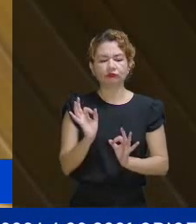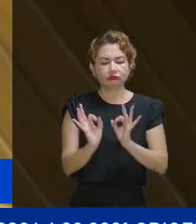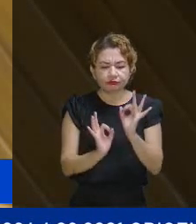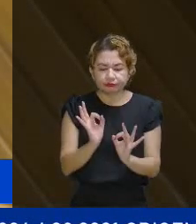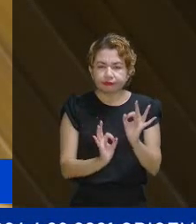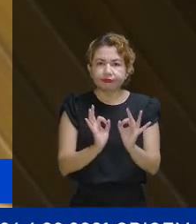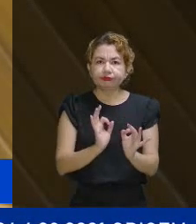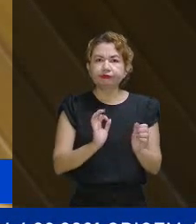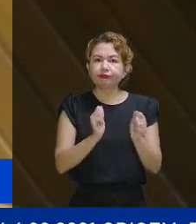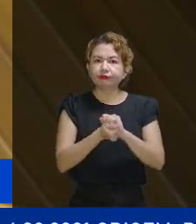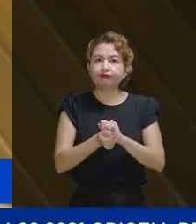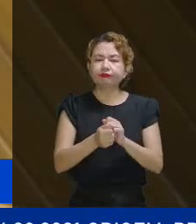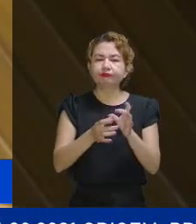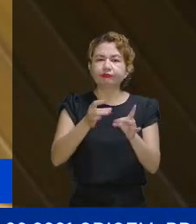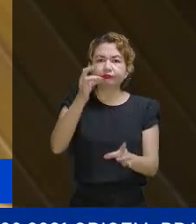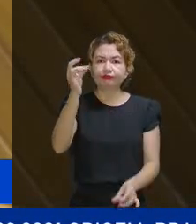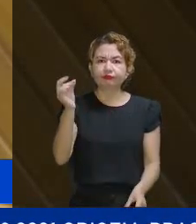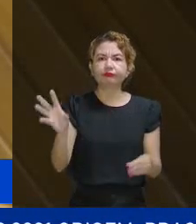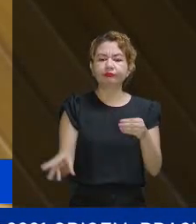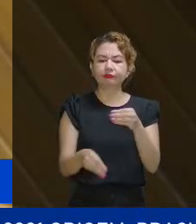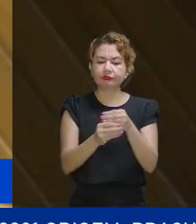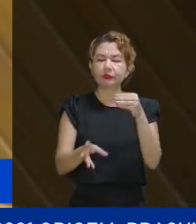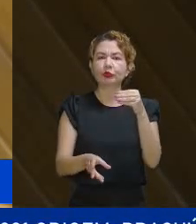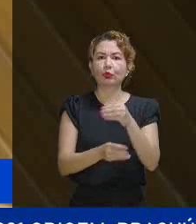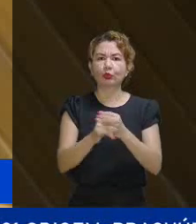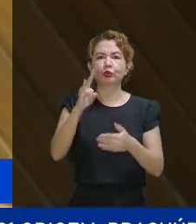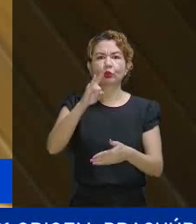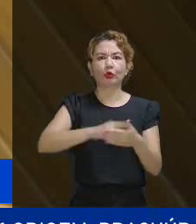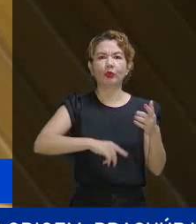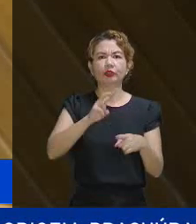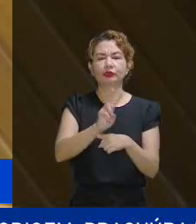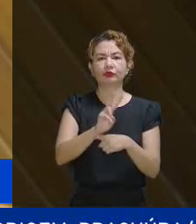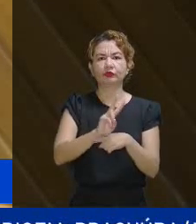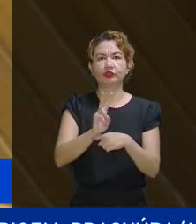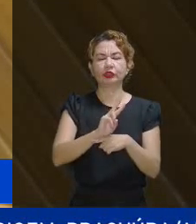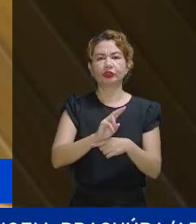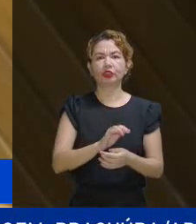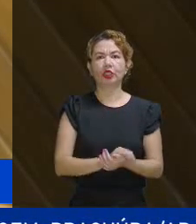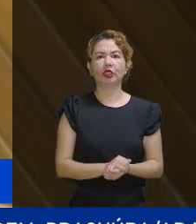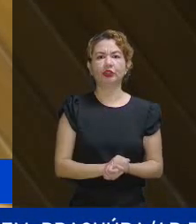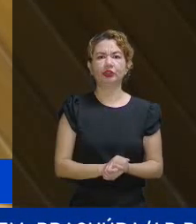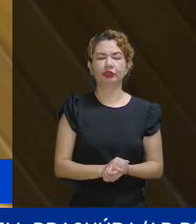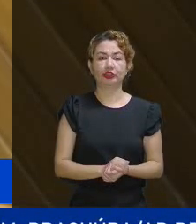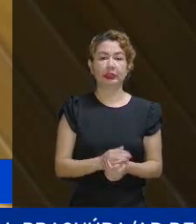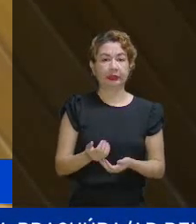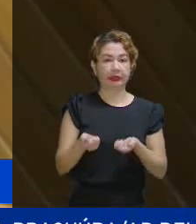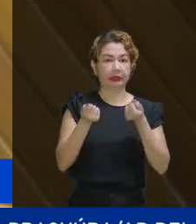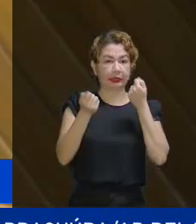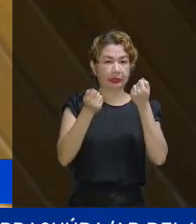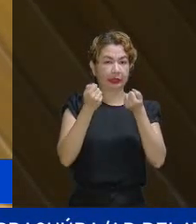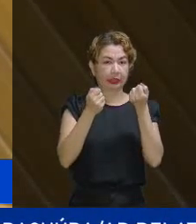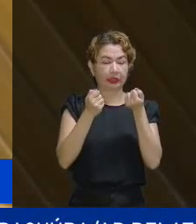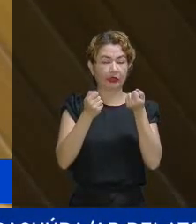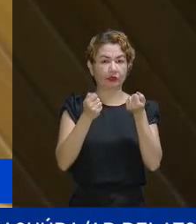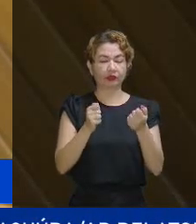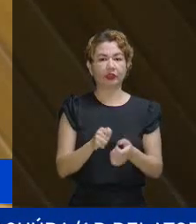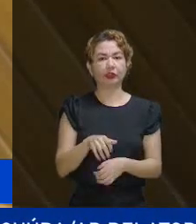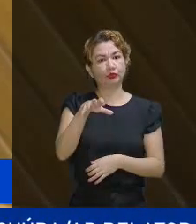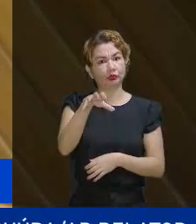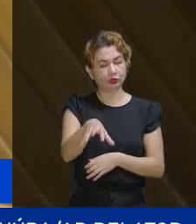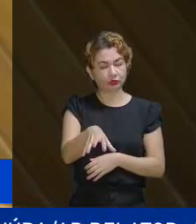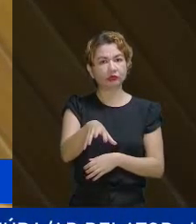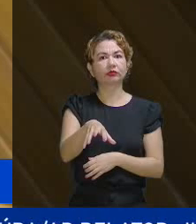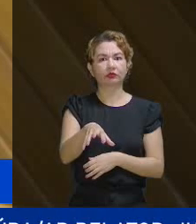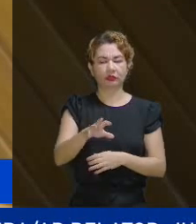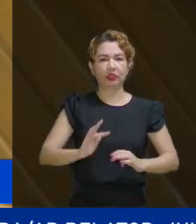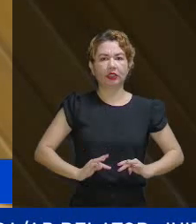detalhada, incluindo notas fiscais e justificativas complementares, e que houve análise do setor técnico,